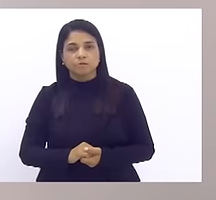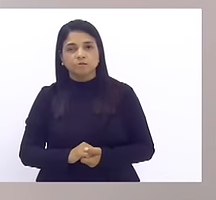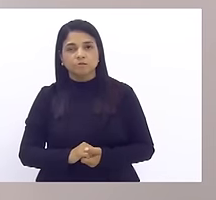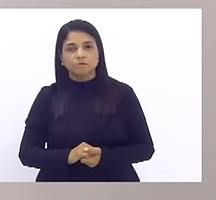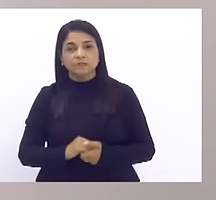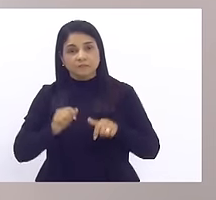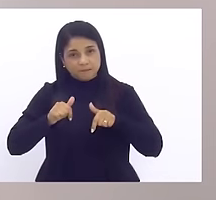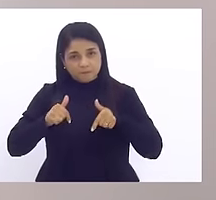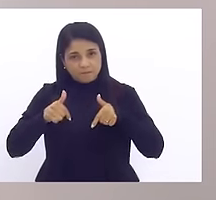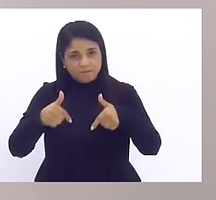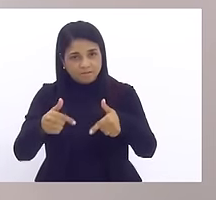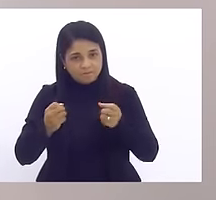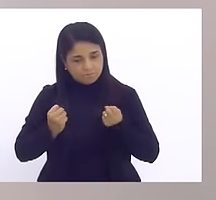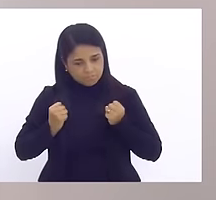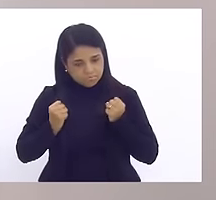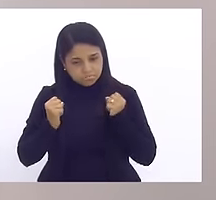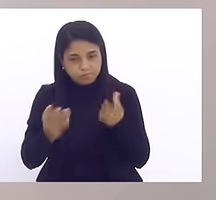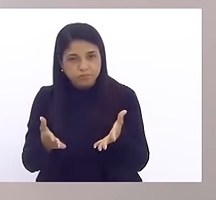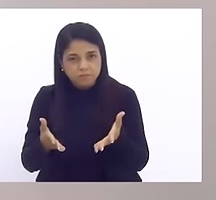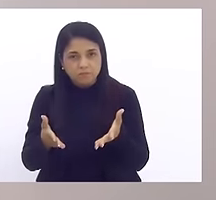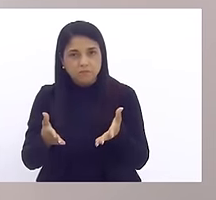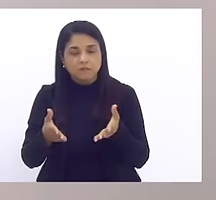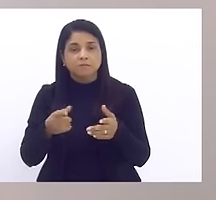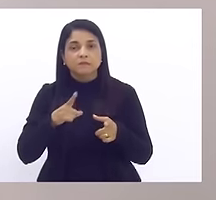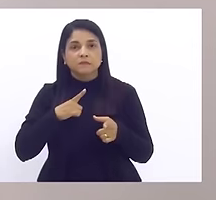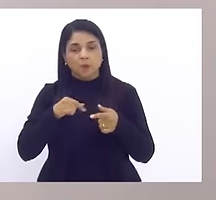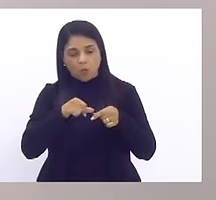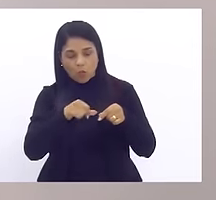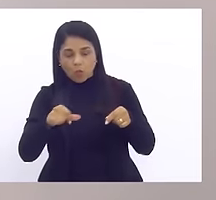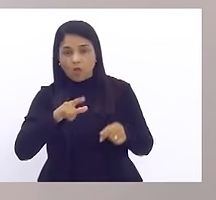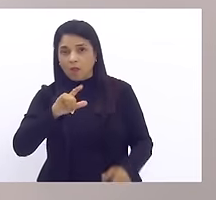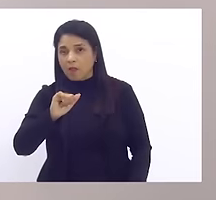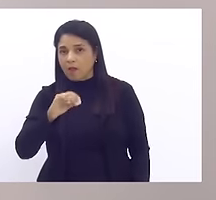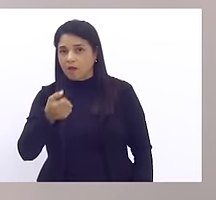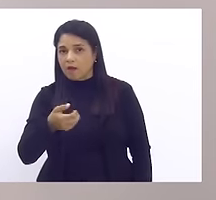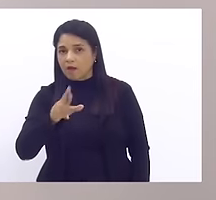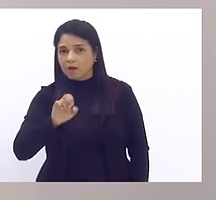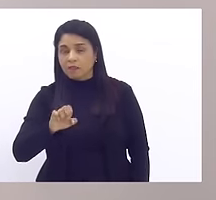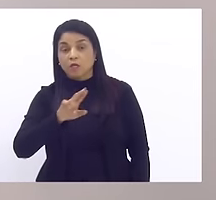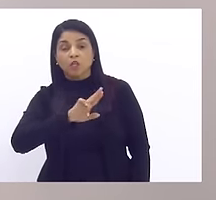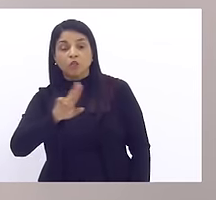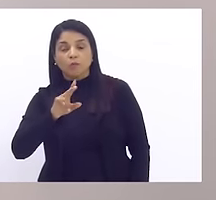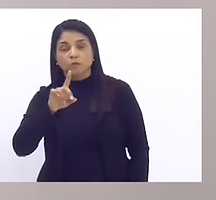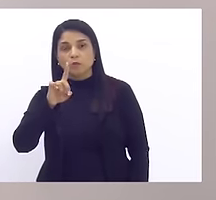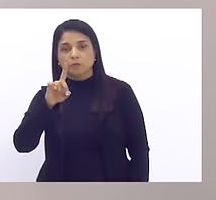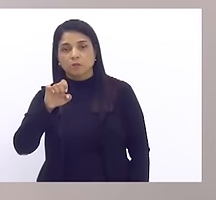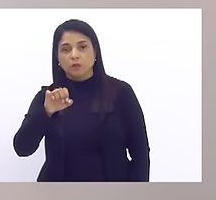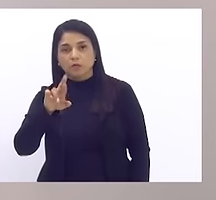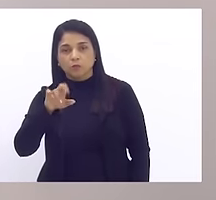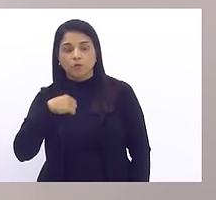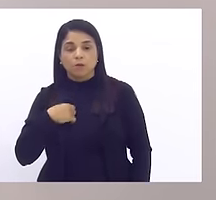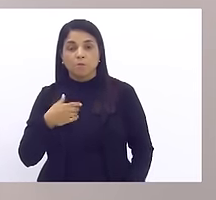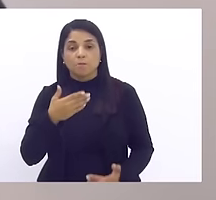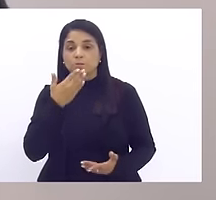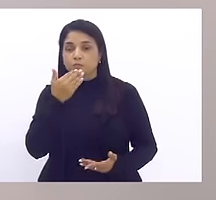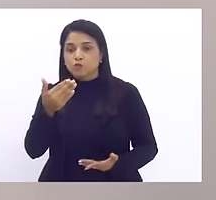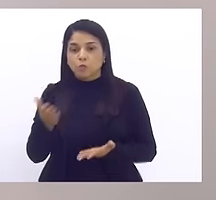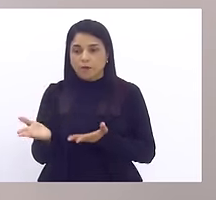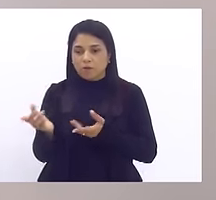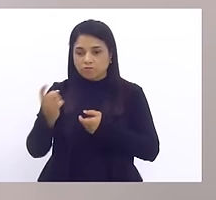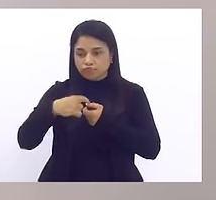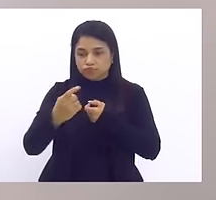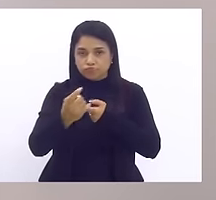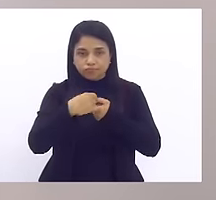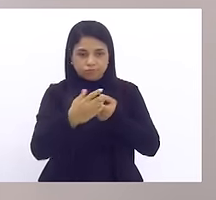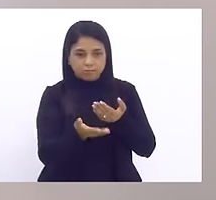operação ao lacre em nome do dedo que a senhora diz que mandou recolher todos deve ser do Marimbondo deve ser do